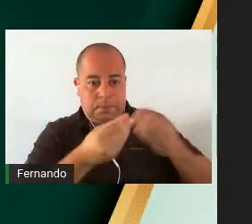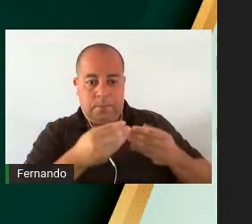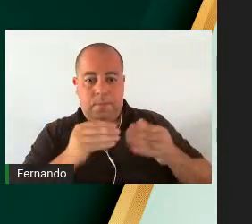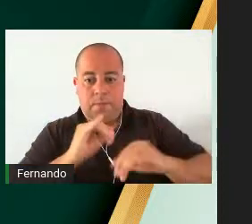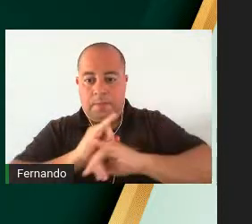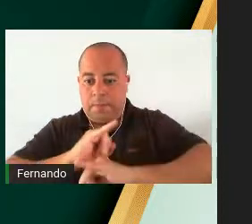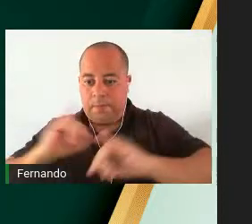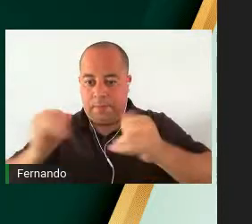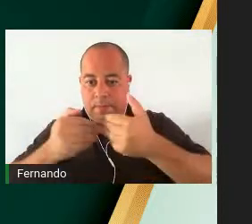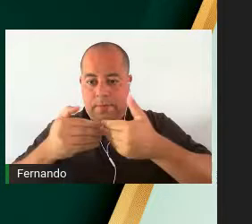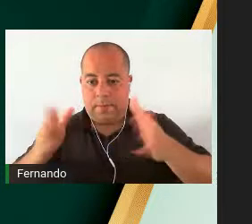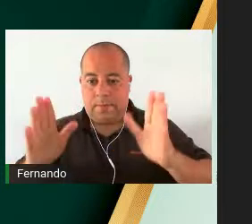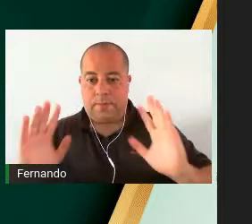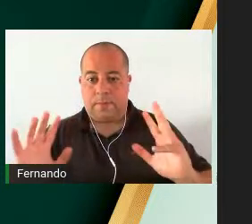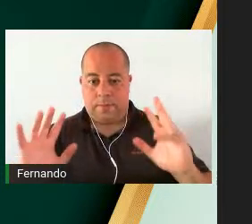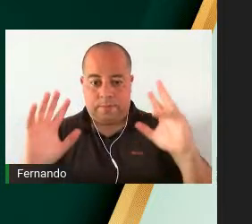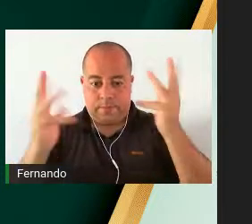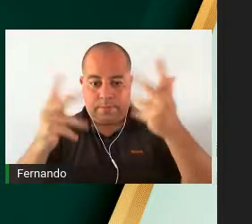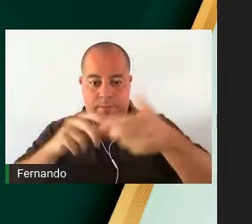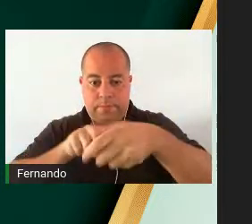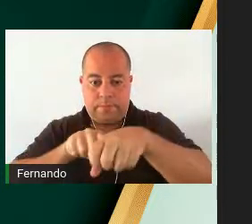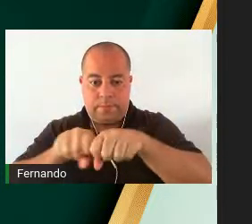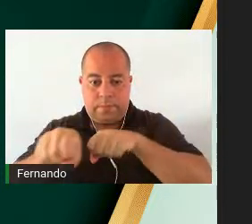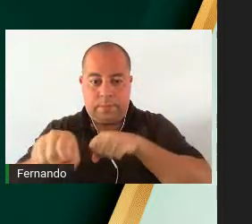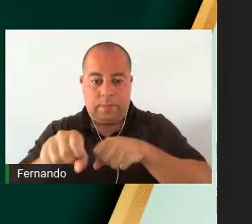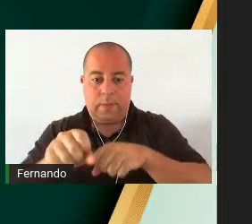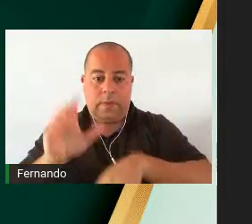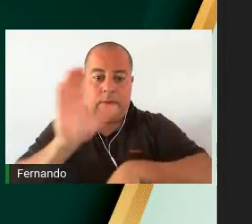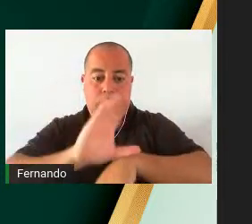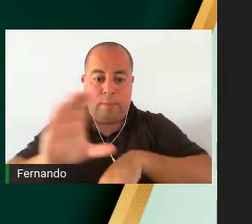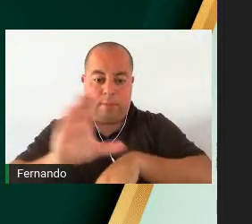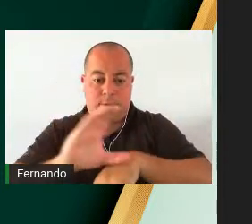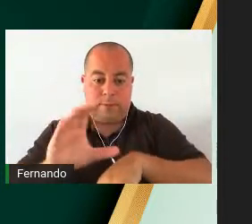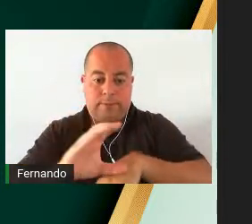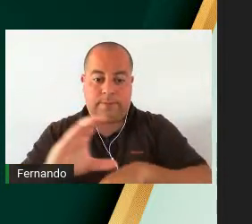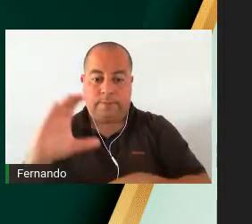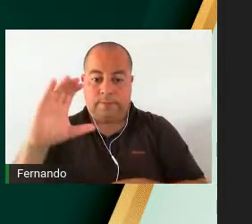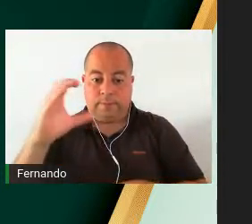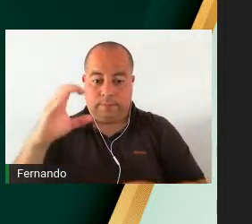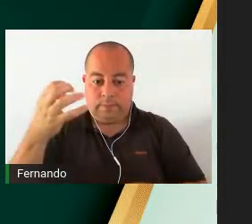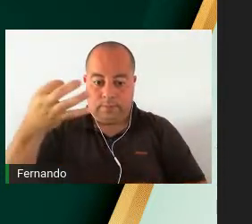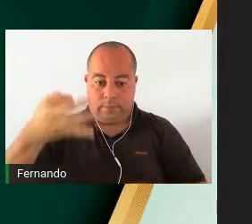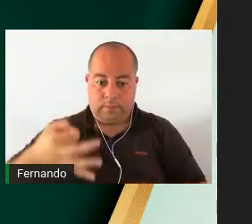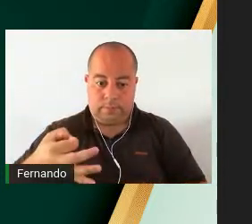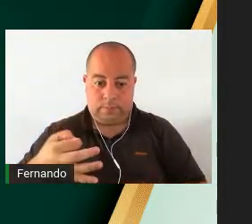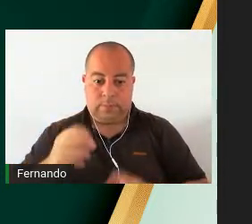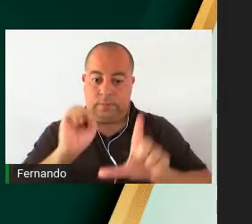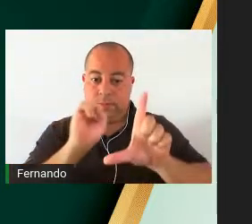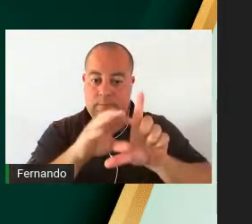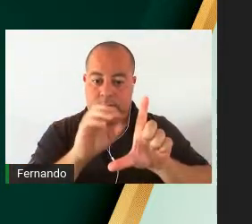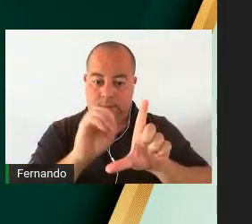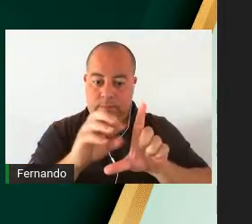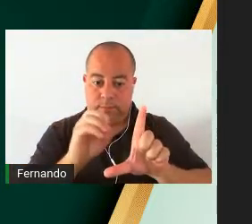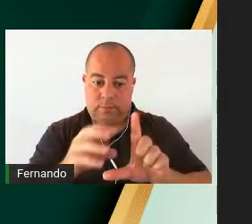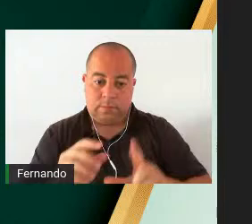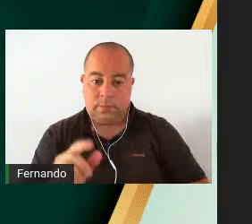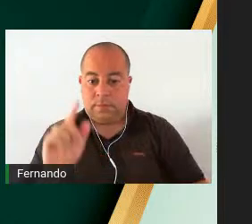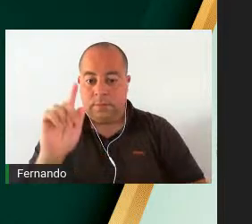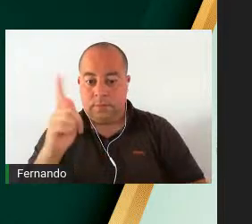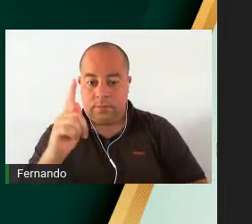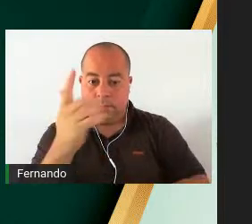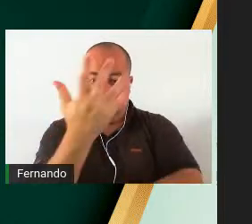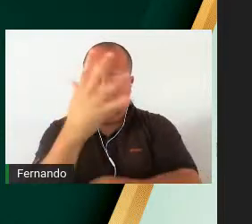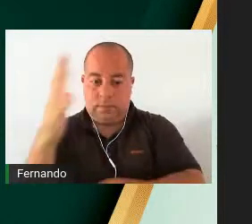essa sessão solene de colação de grau dos cursos de Ciências Exatas e Literatura, Engenharia